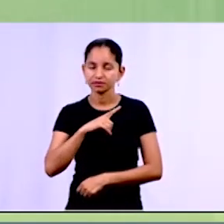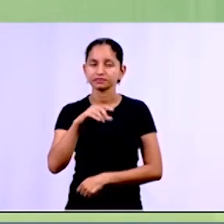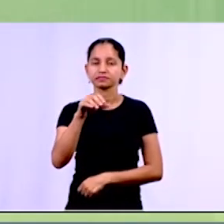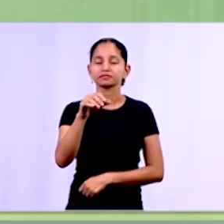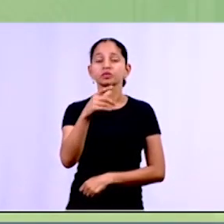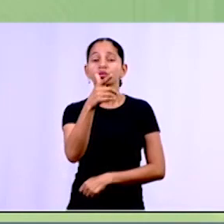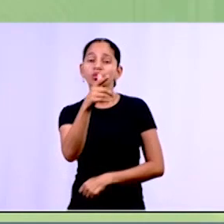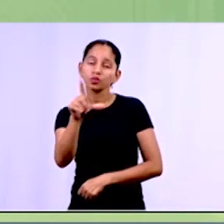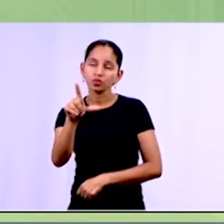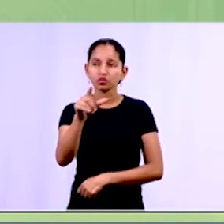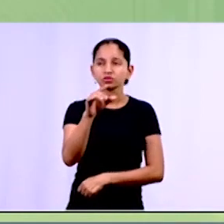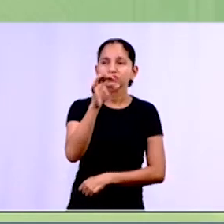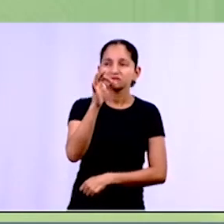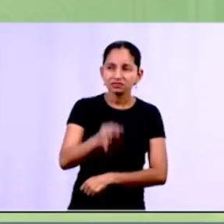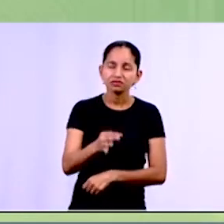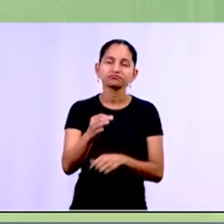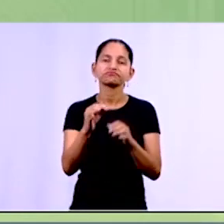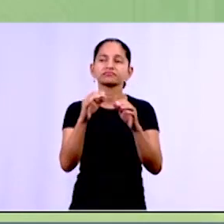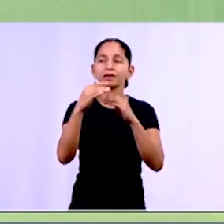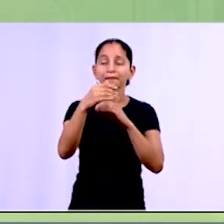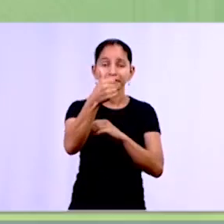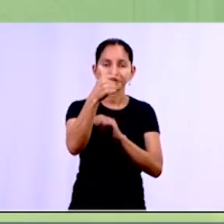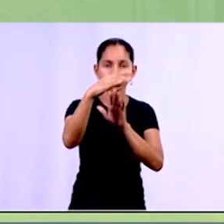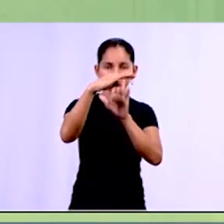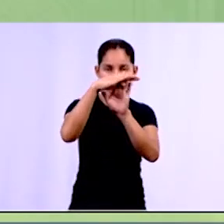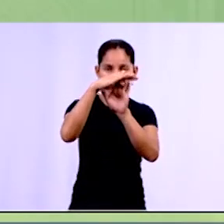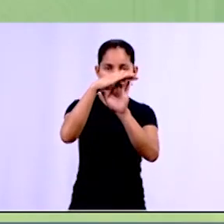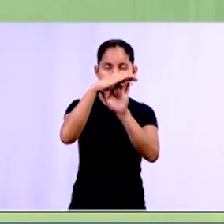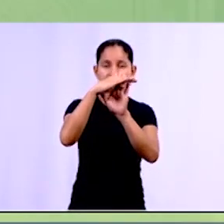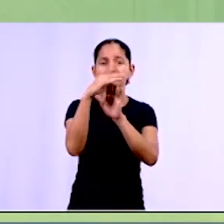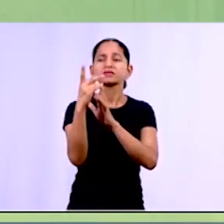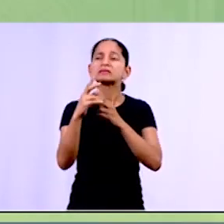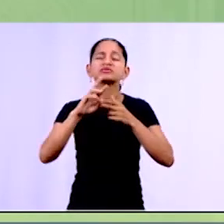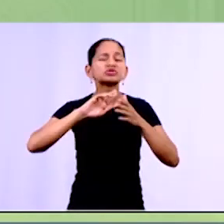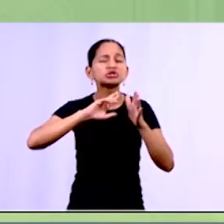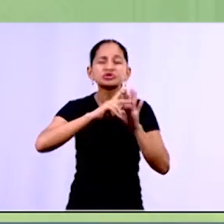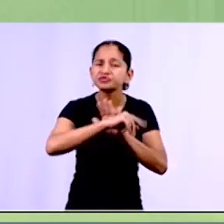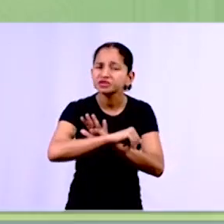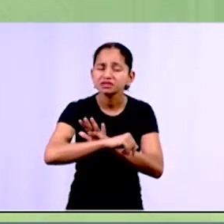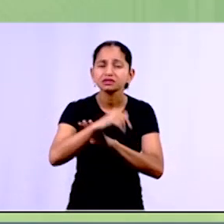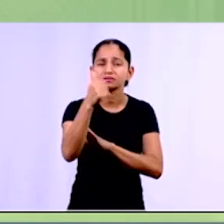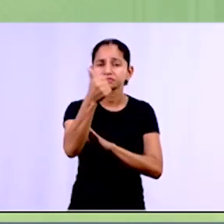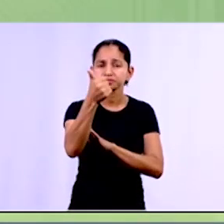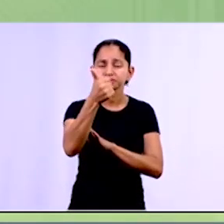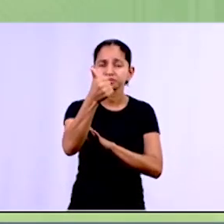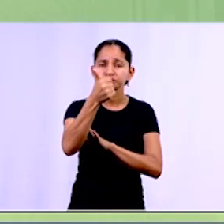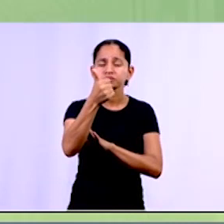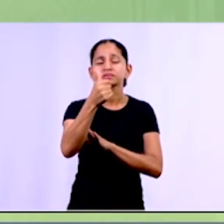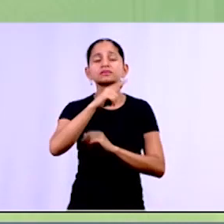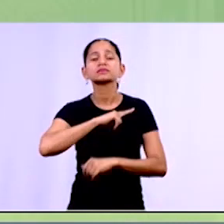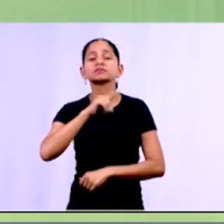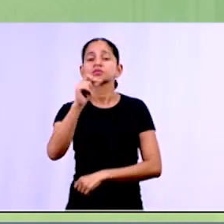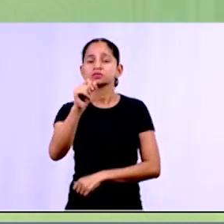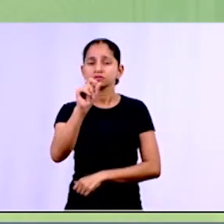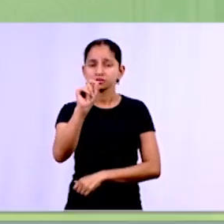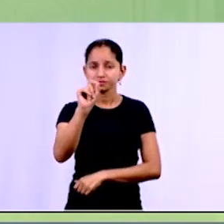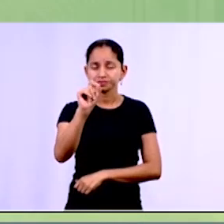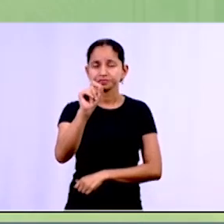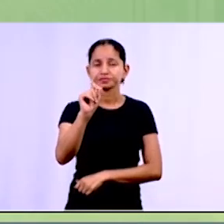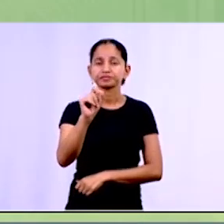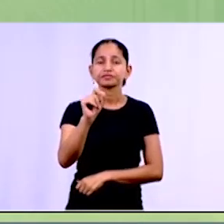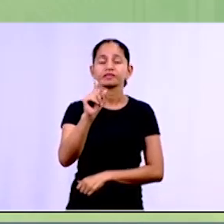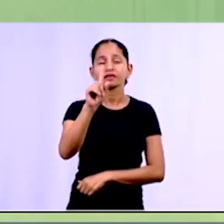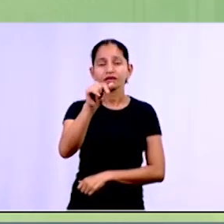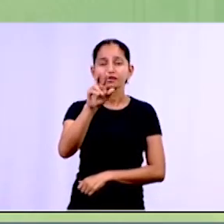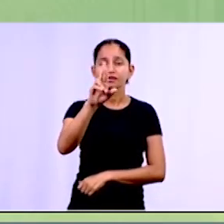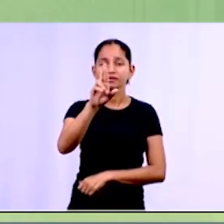nós temos workstation. Servidores, tem vários tipos de servidores. Rede, ele é o